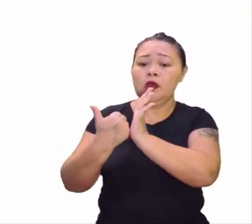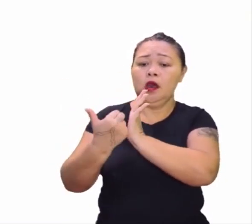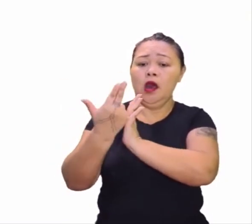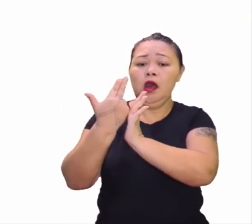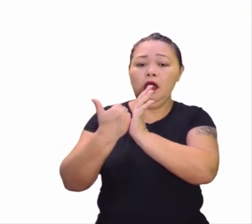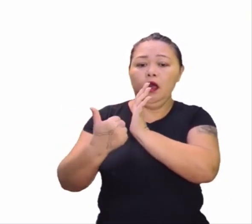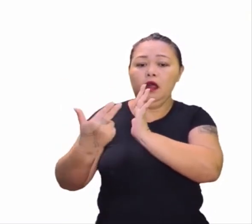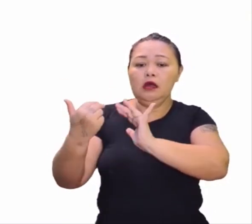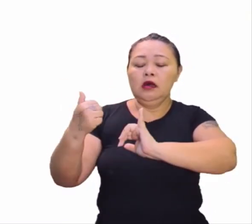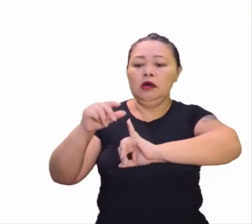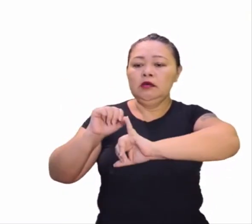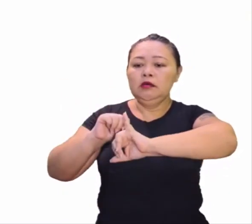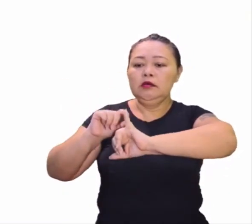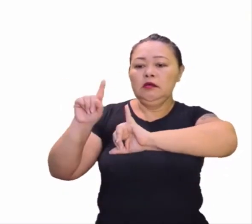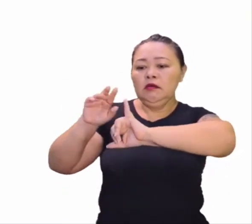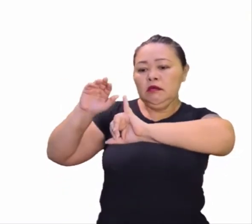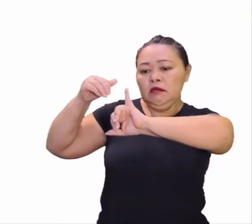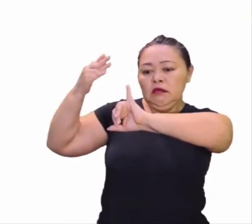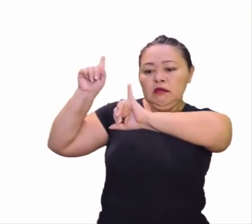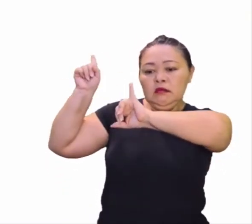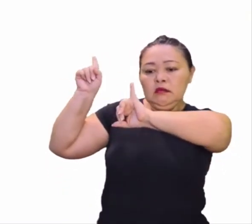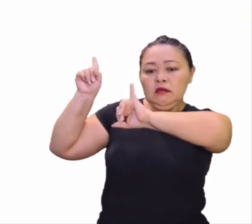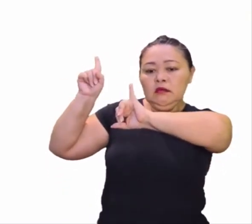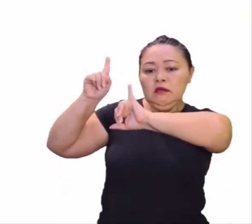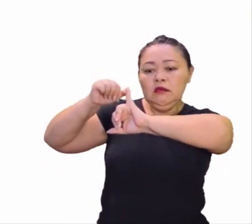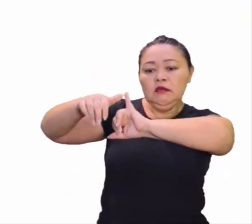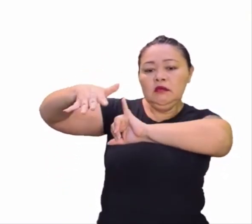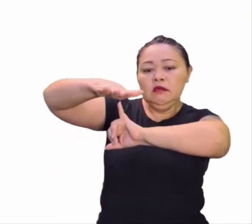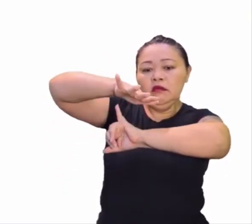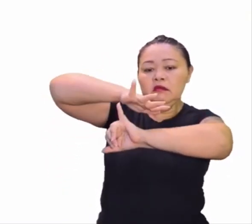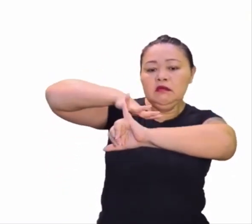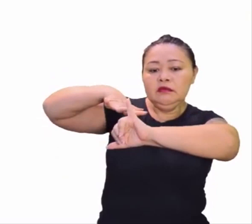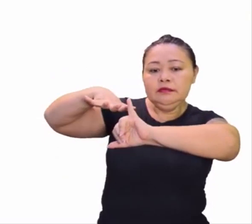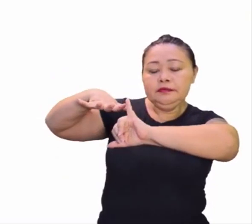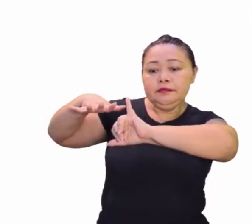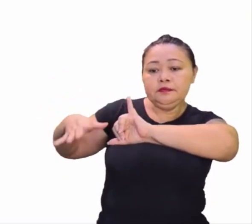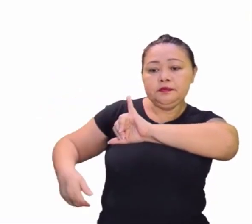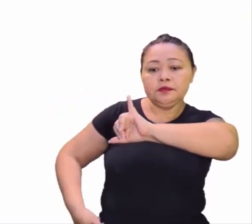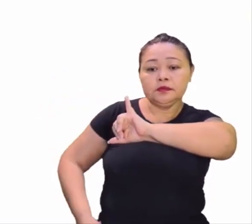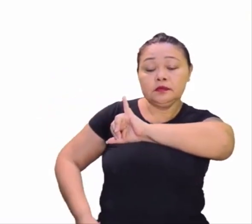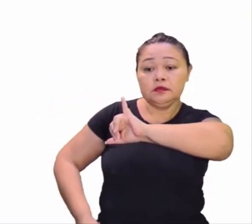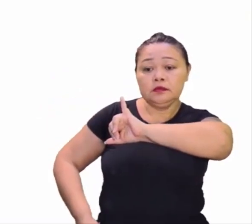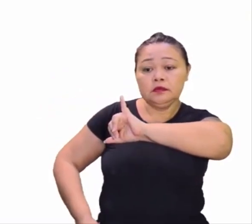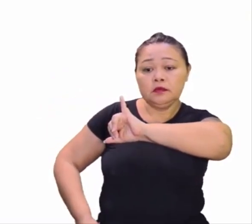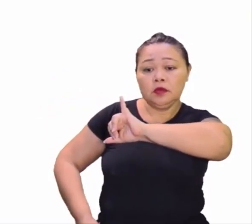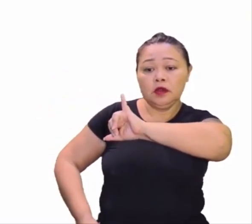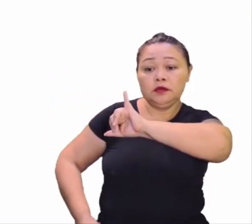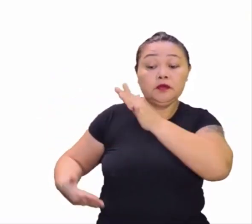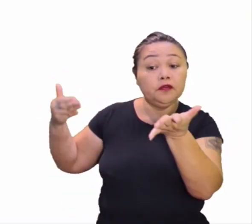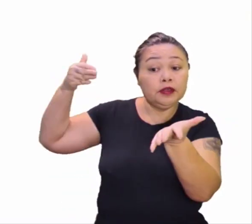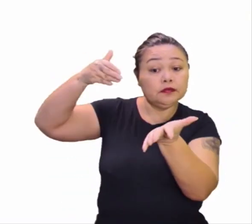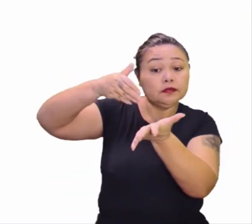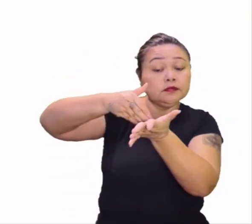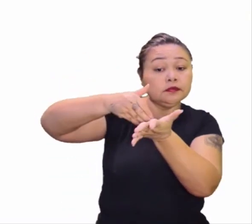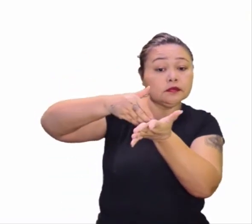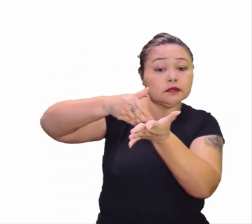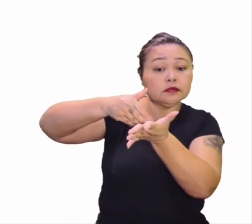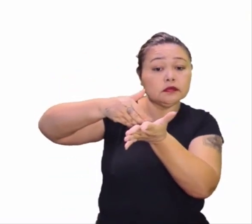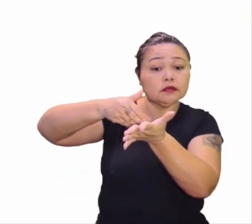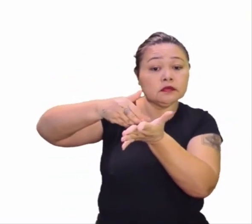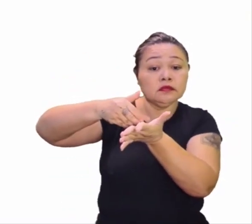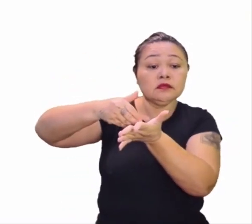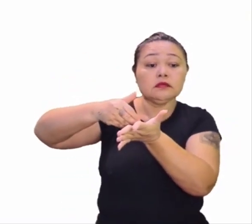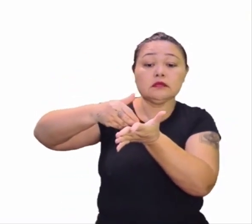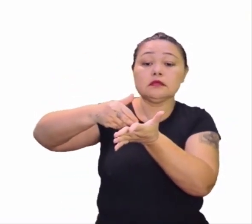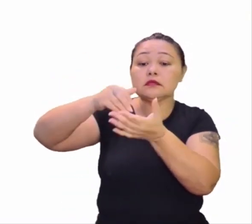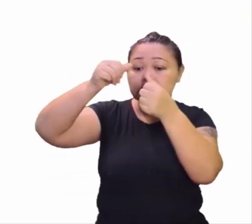ó. Exato. Bem aqui. E bem aqui, Rogério, aqui no fim, vai estar